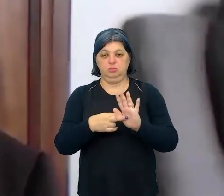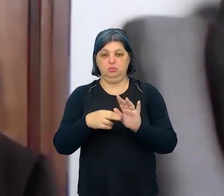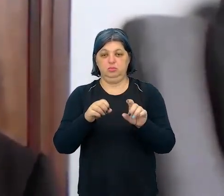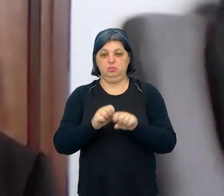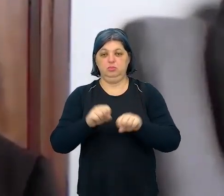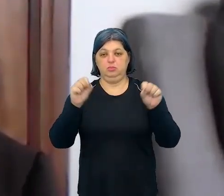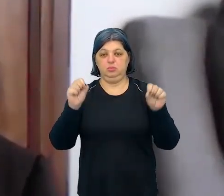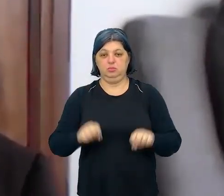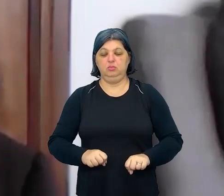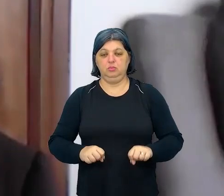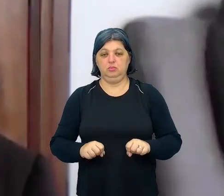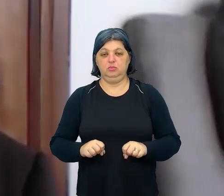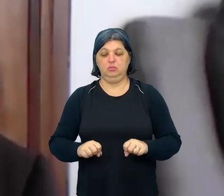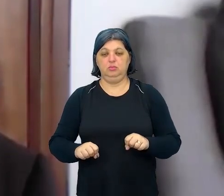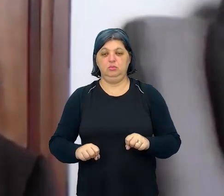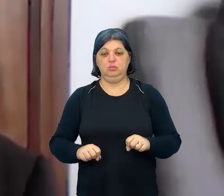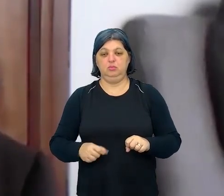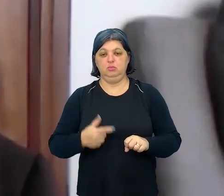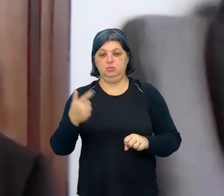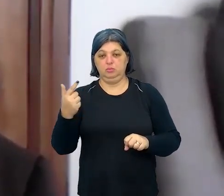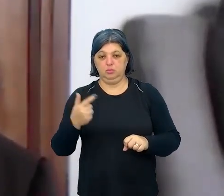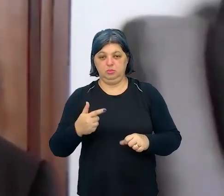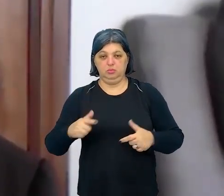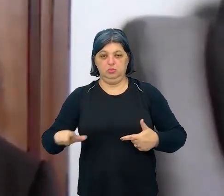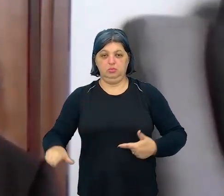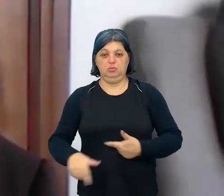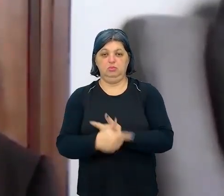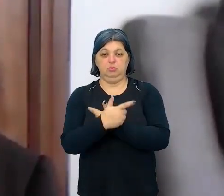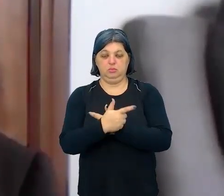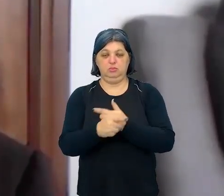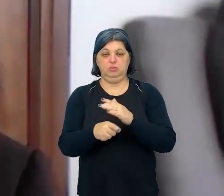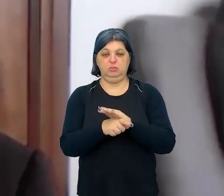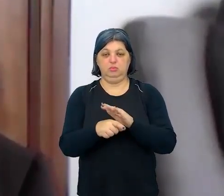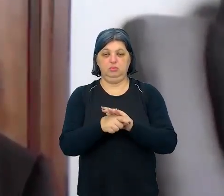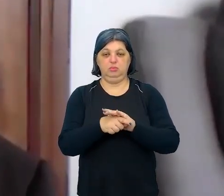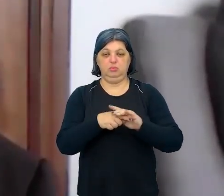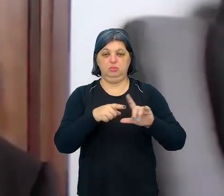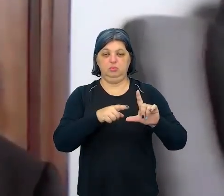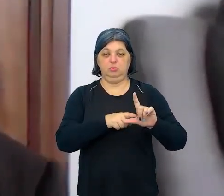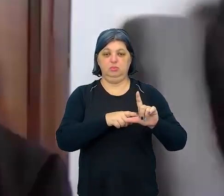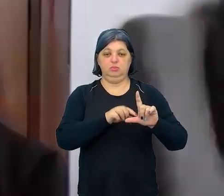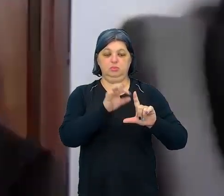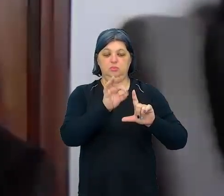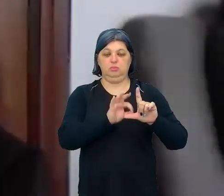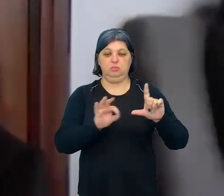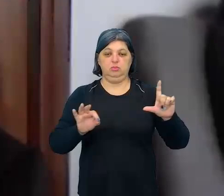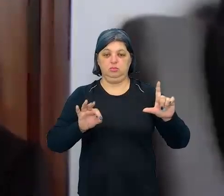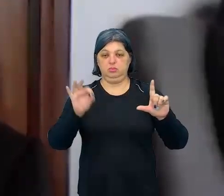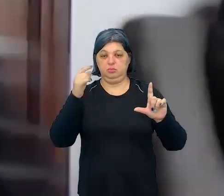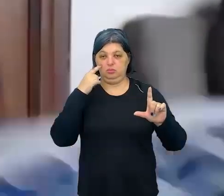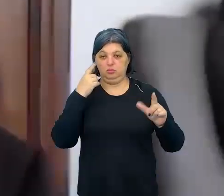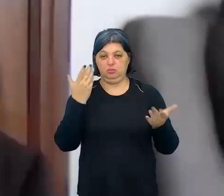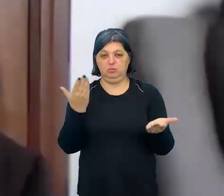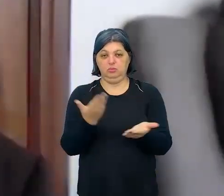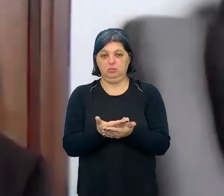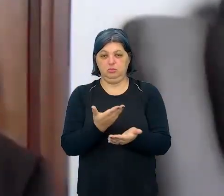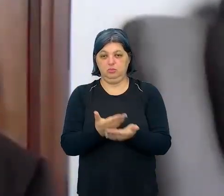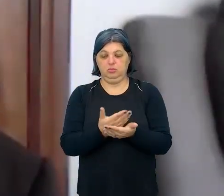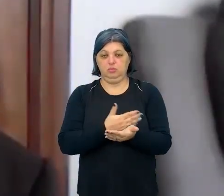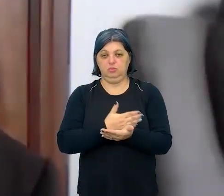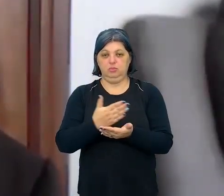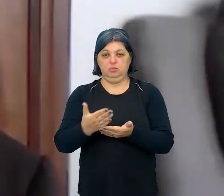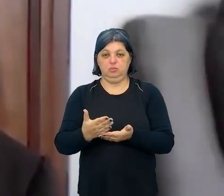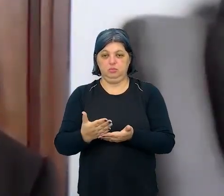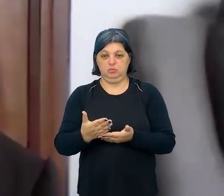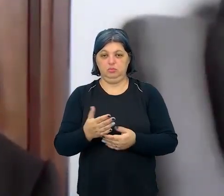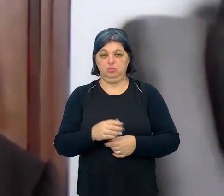duas equações de primeiro grau por meio de retas no plano cartesiano. Então, hoje a gente está conversando um pouquinho sobre,